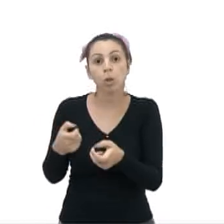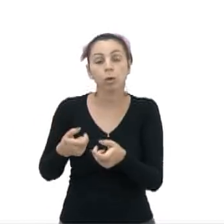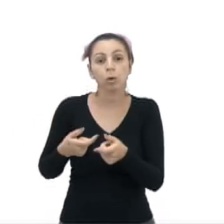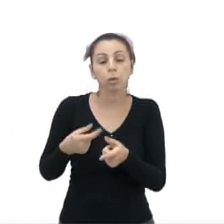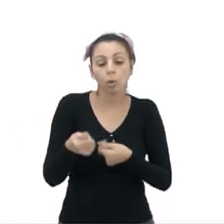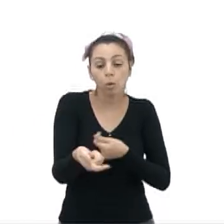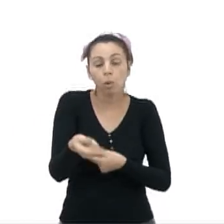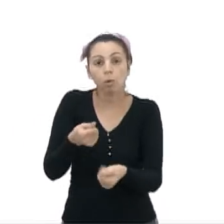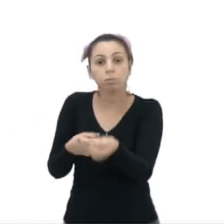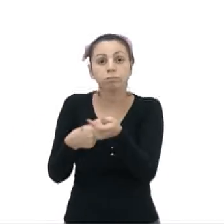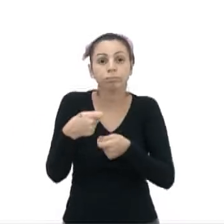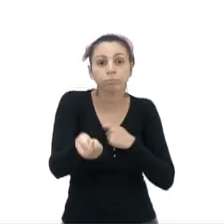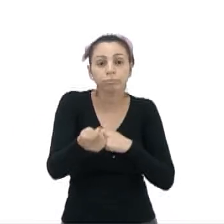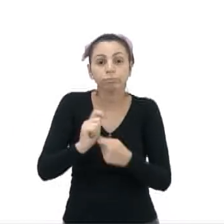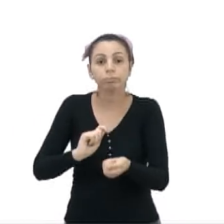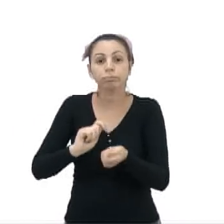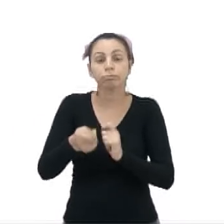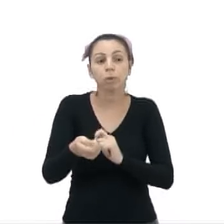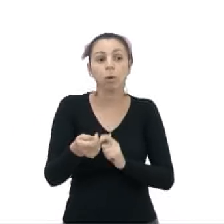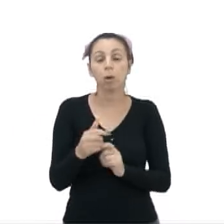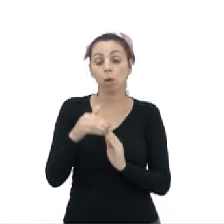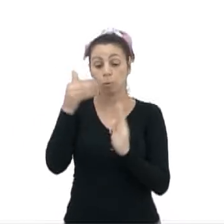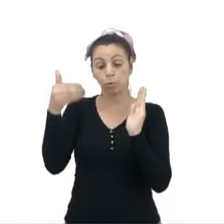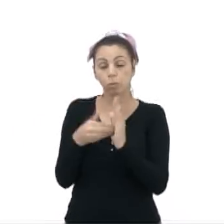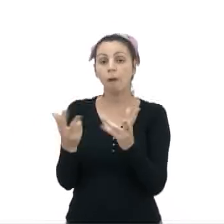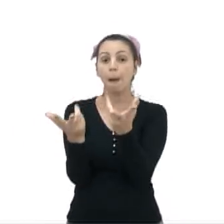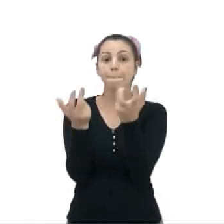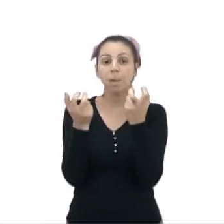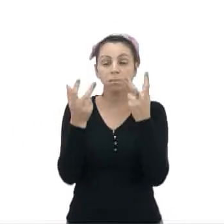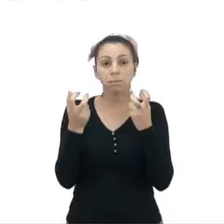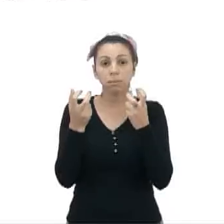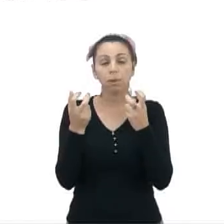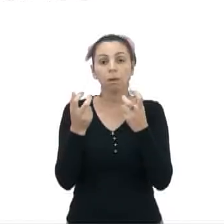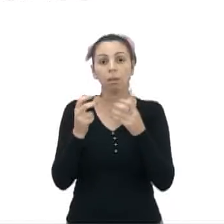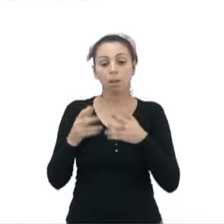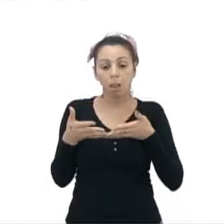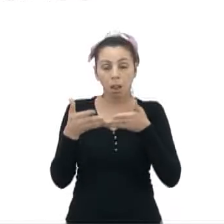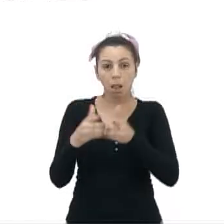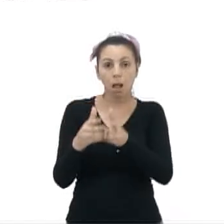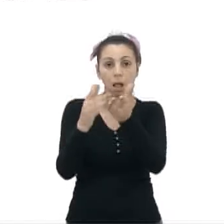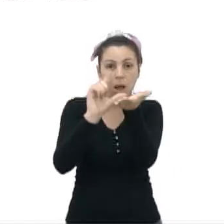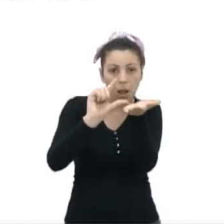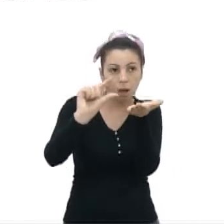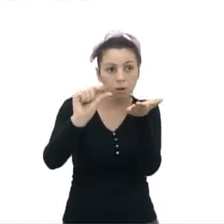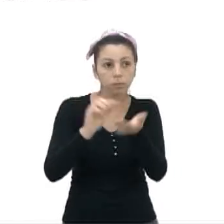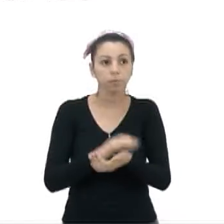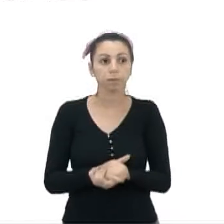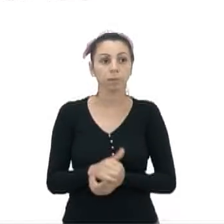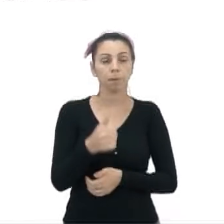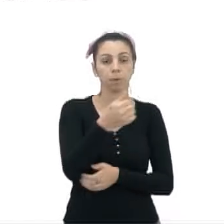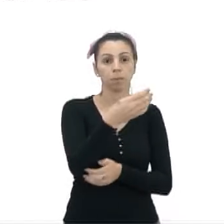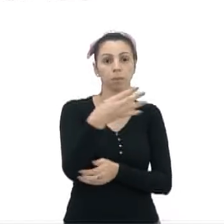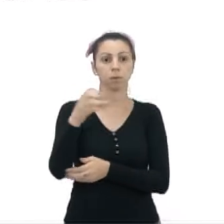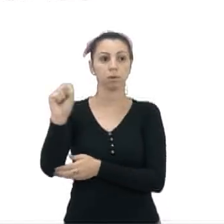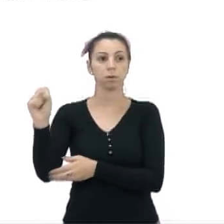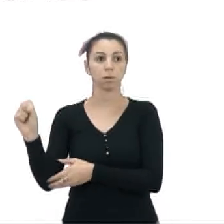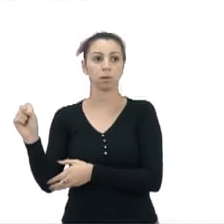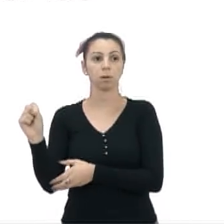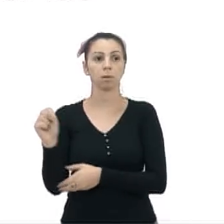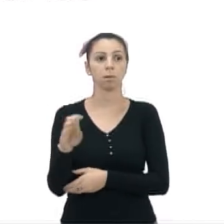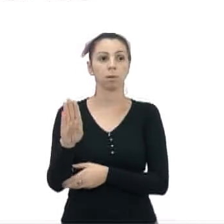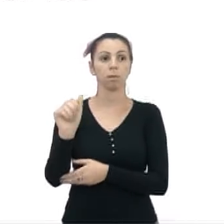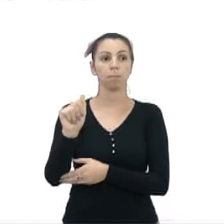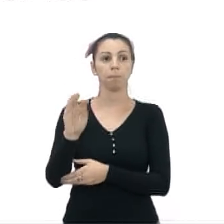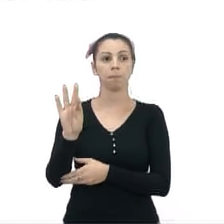tudo isso daí a gente vai perceber ao longo das grandes navegações. 1488, Bartolomeu